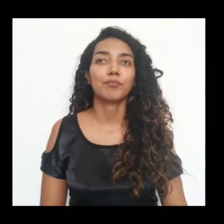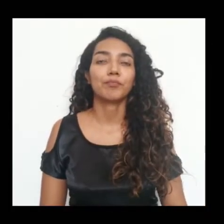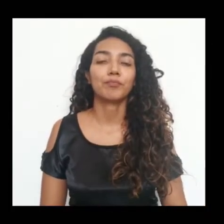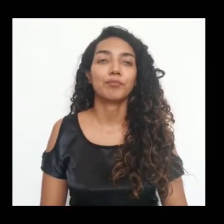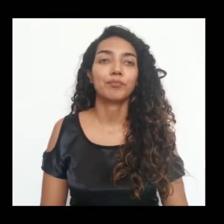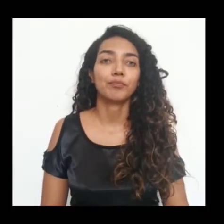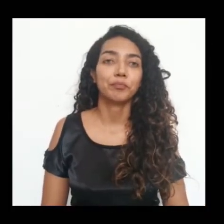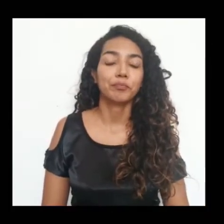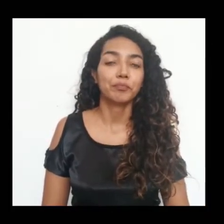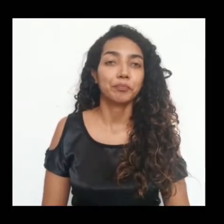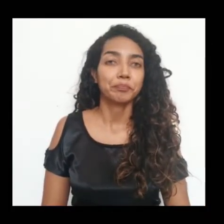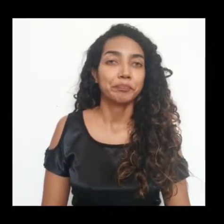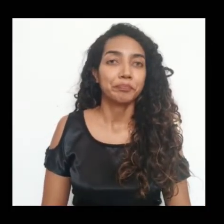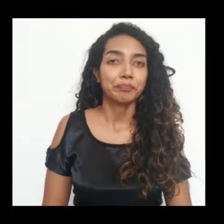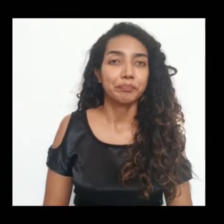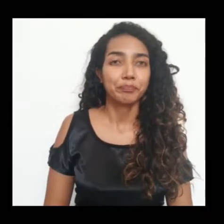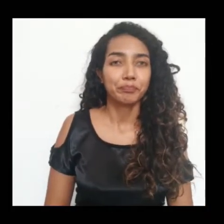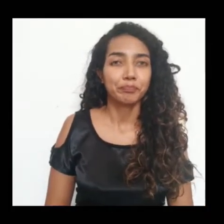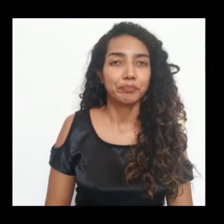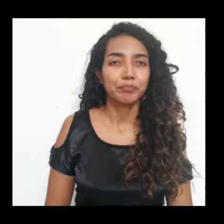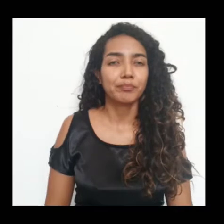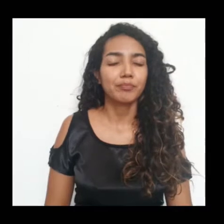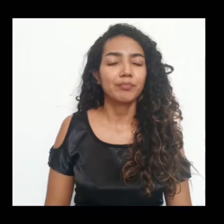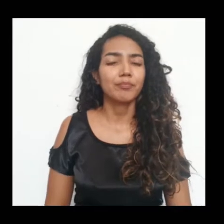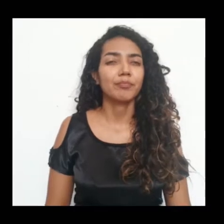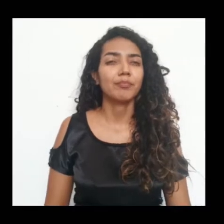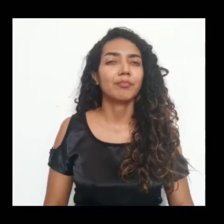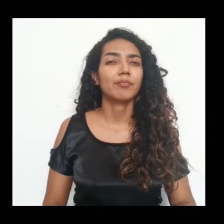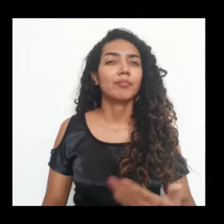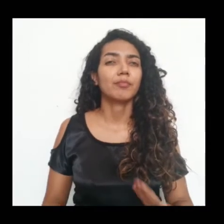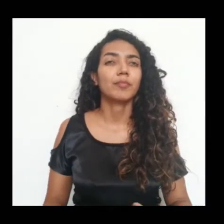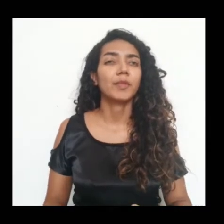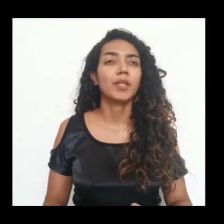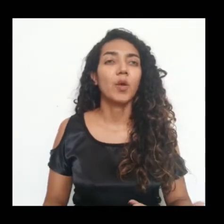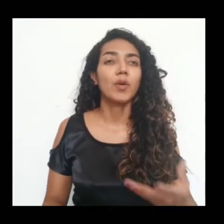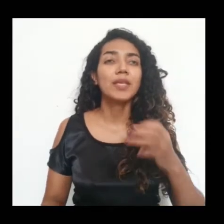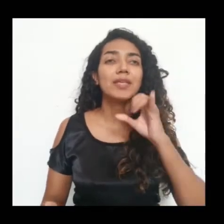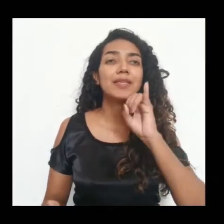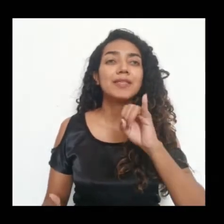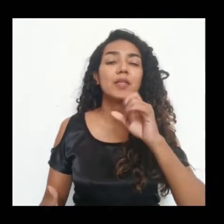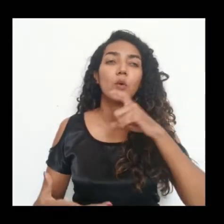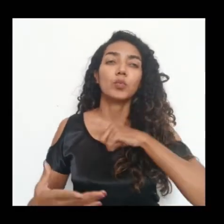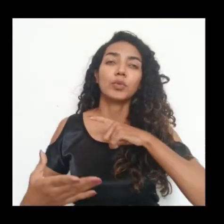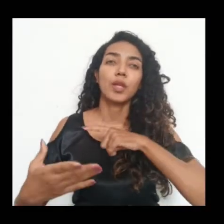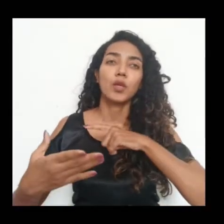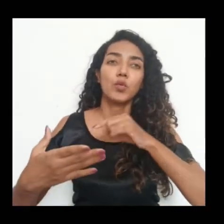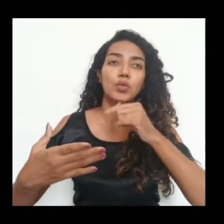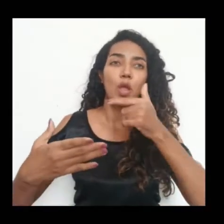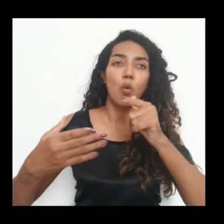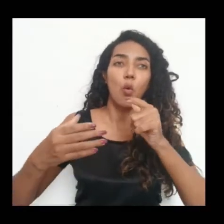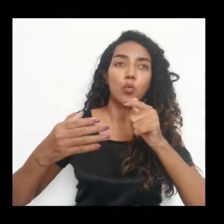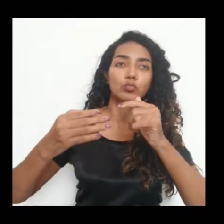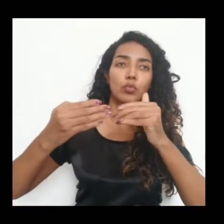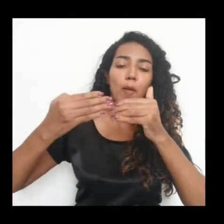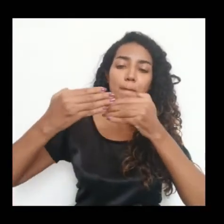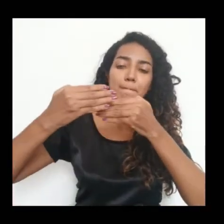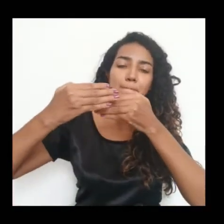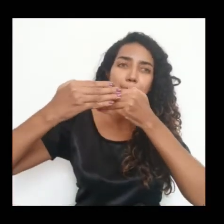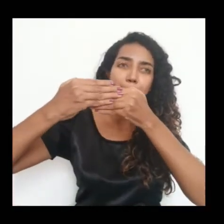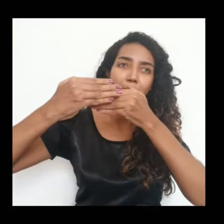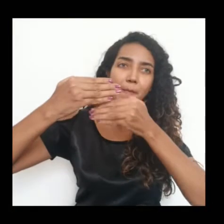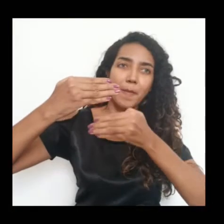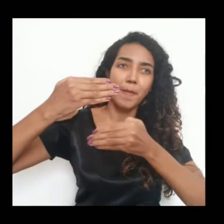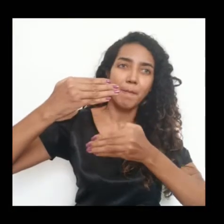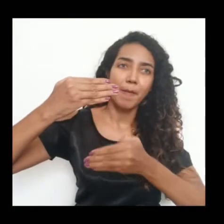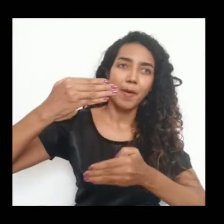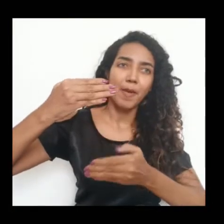abaixo. Bom, e se eu tenho aí os meus subdiretórios, né? Veja, os subdiretórios, ou seja, diretórios, pastas dentro de